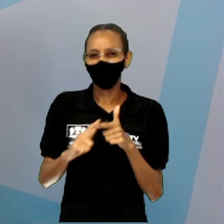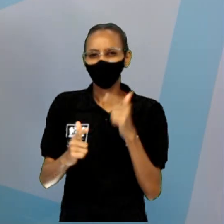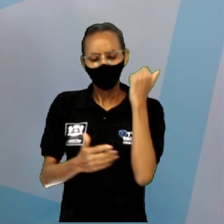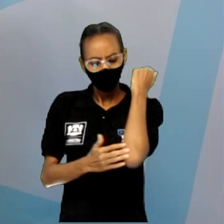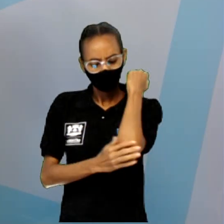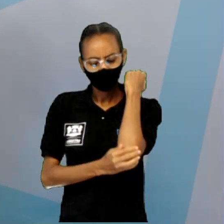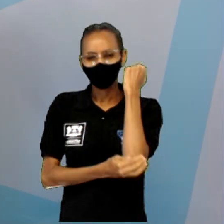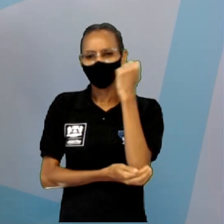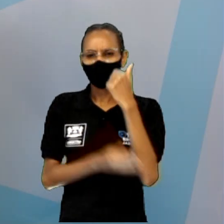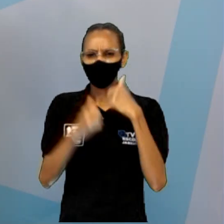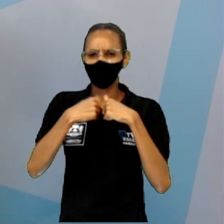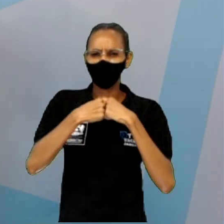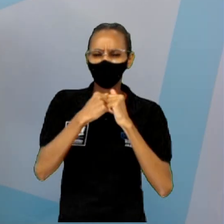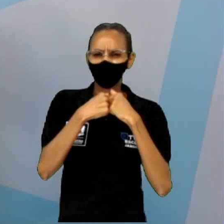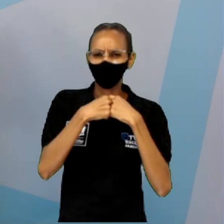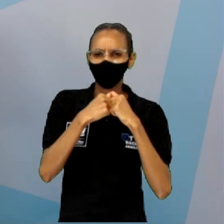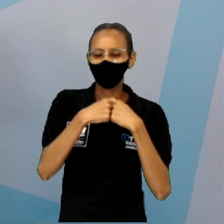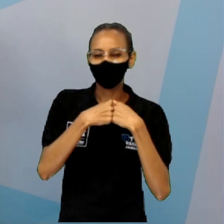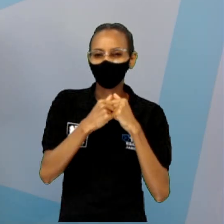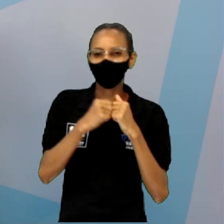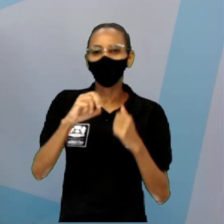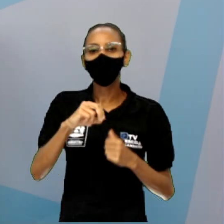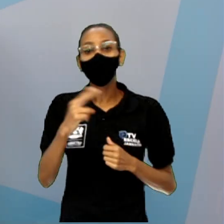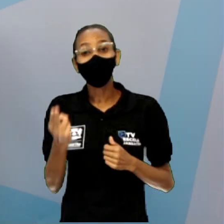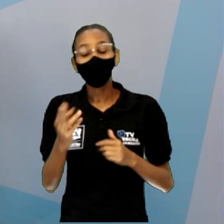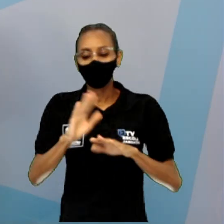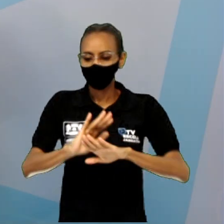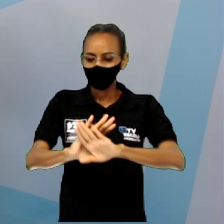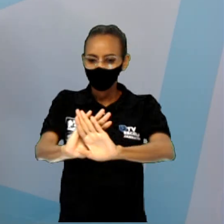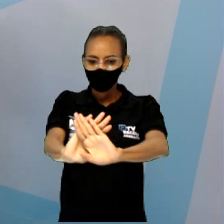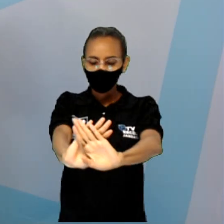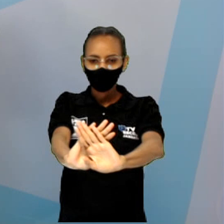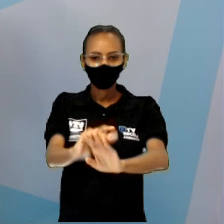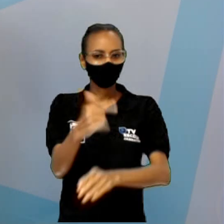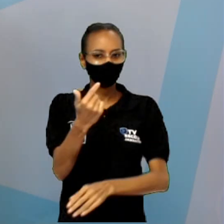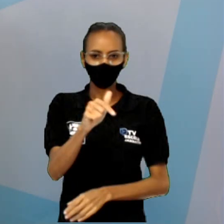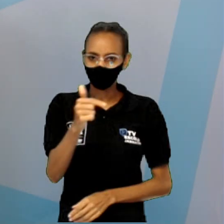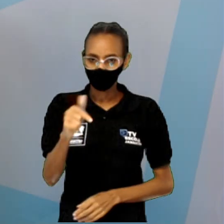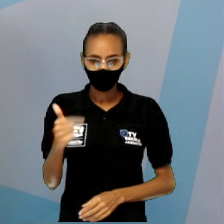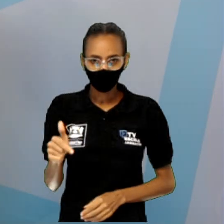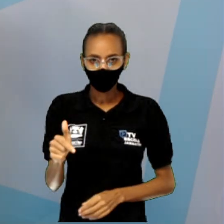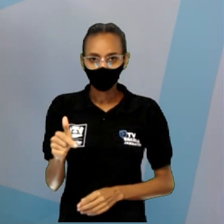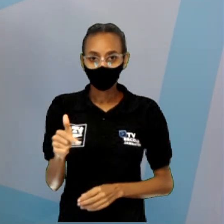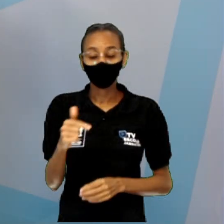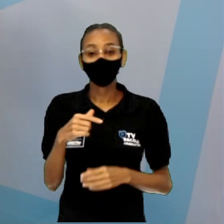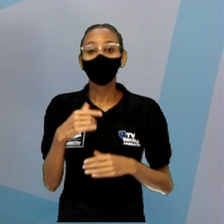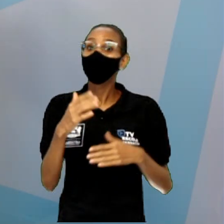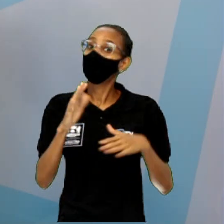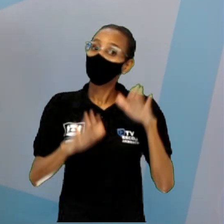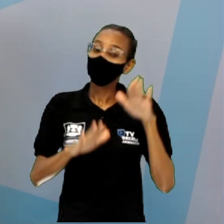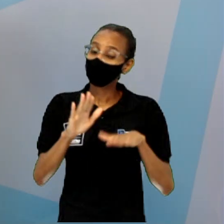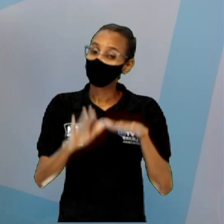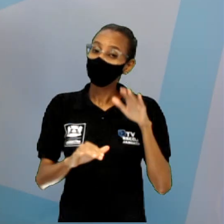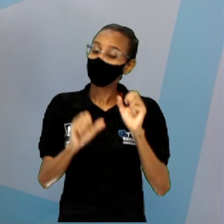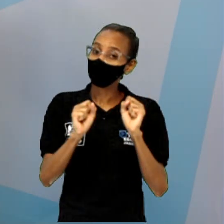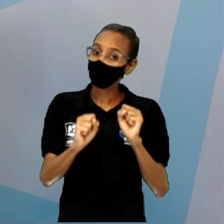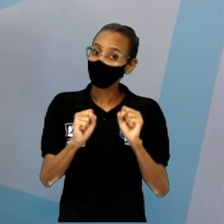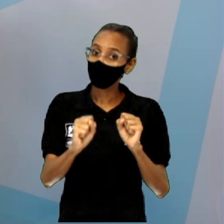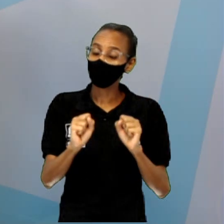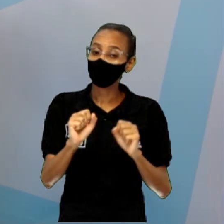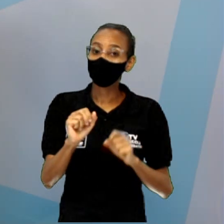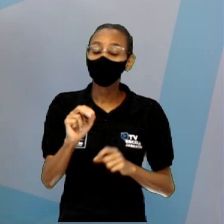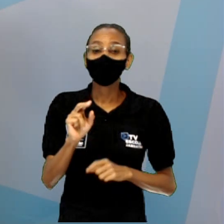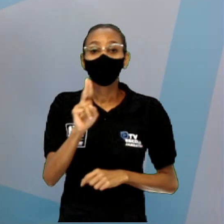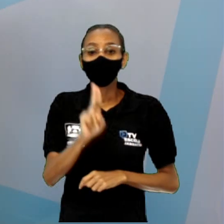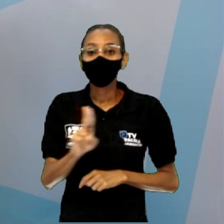na nossa articulação ou quando a gente não alonga corretamente, ao invés de a gente conseguir executar